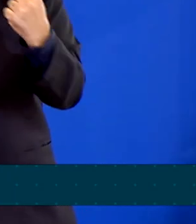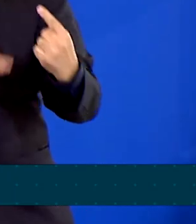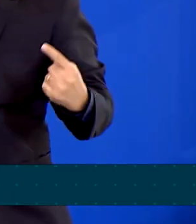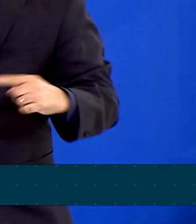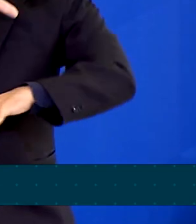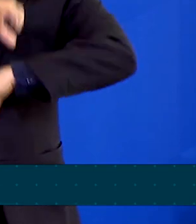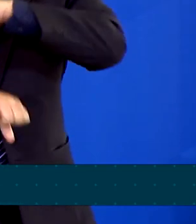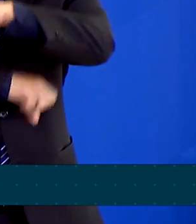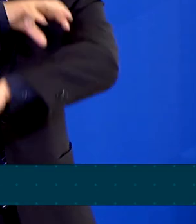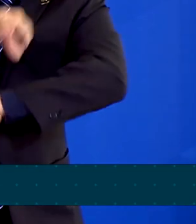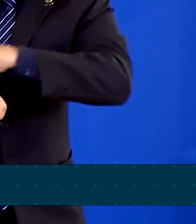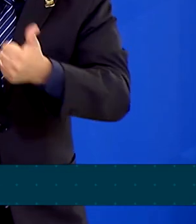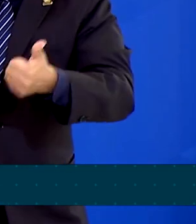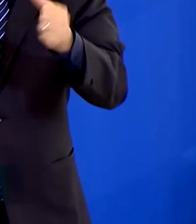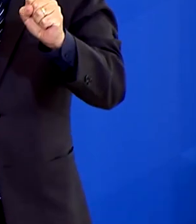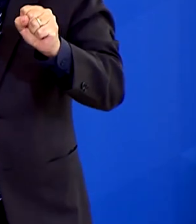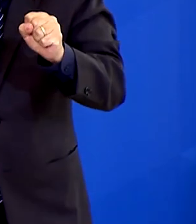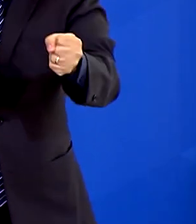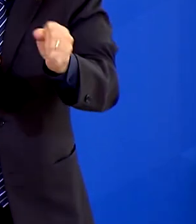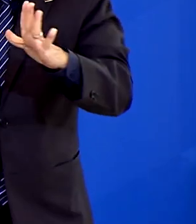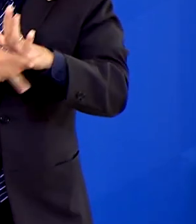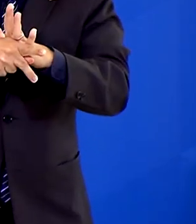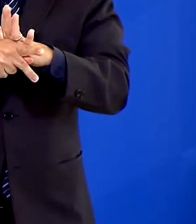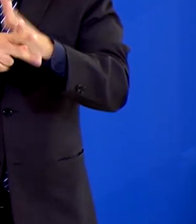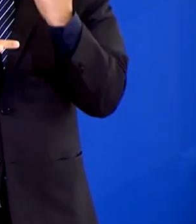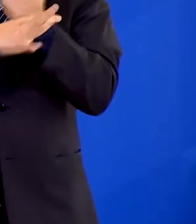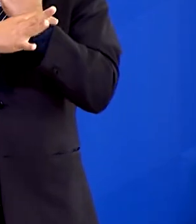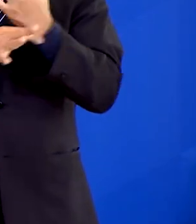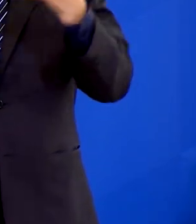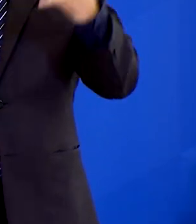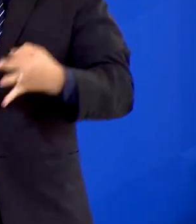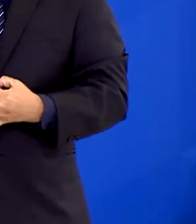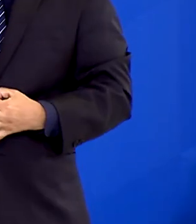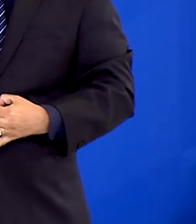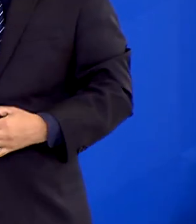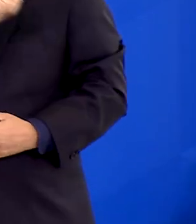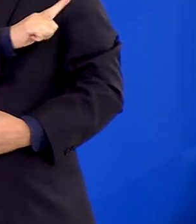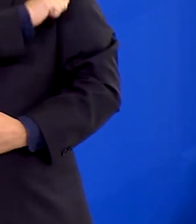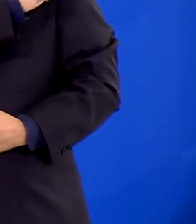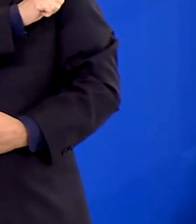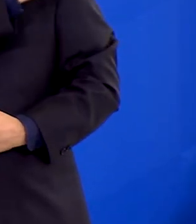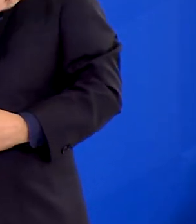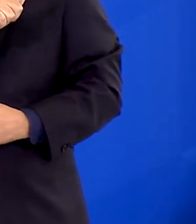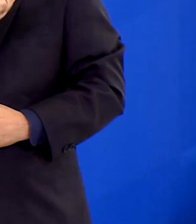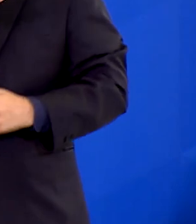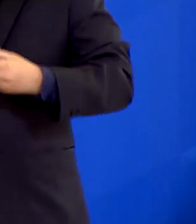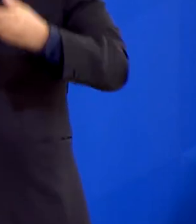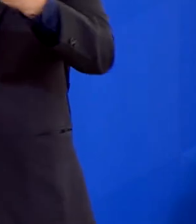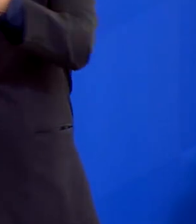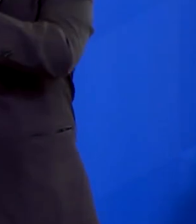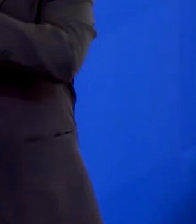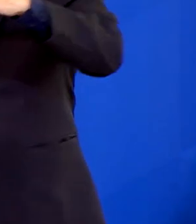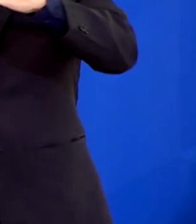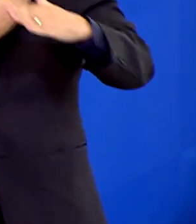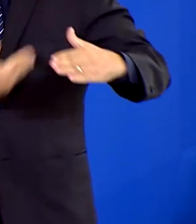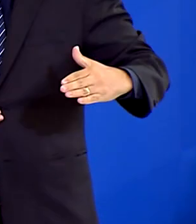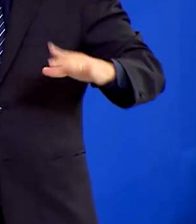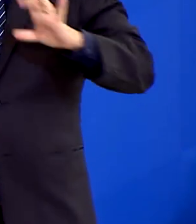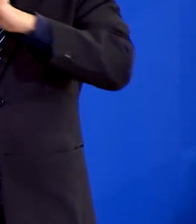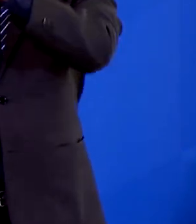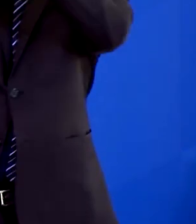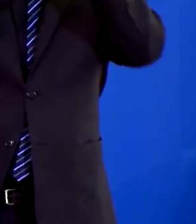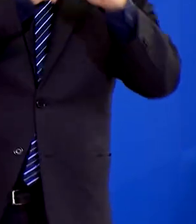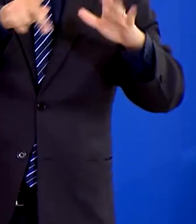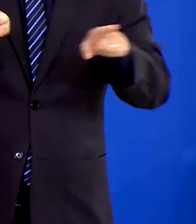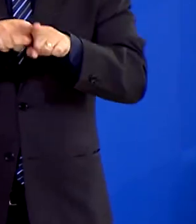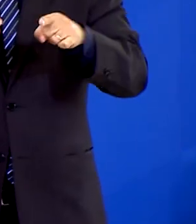permanente da segurança jurídica, sobretudo para os gestores eleitos da coisa pública, a bem das políticas